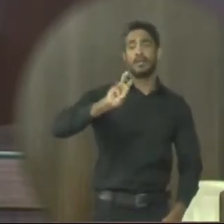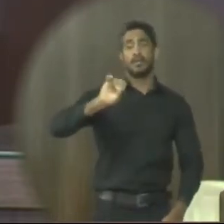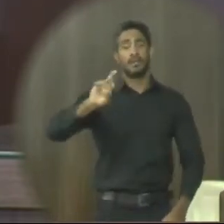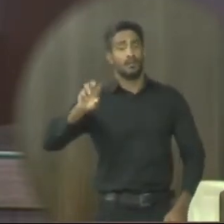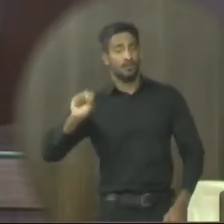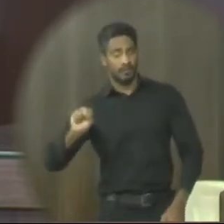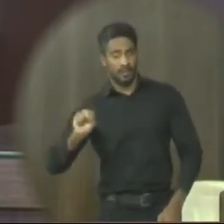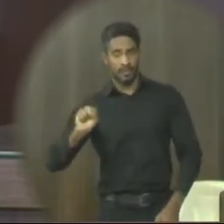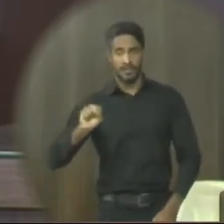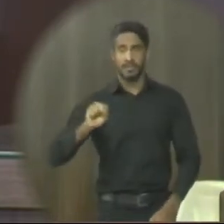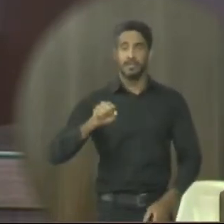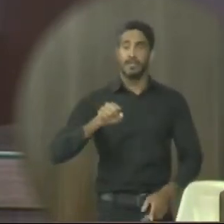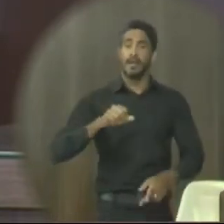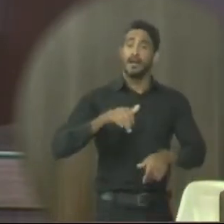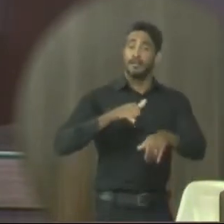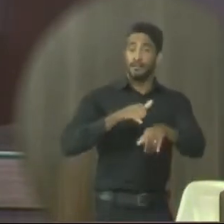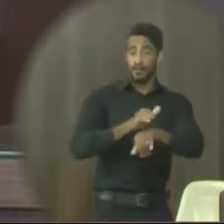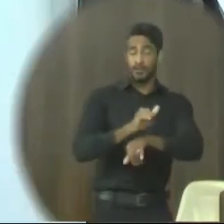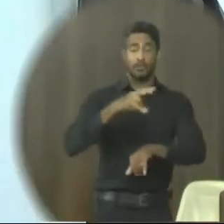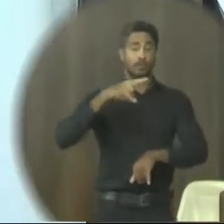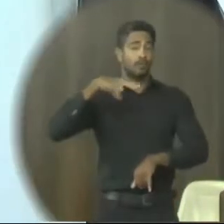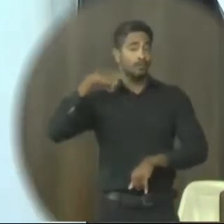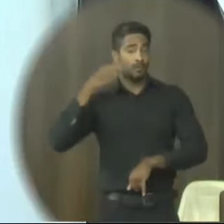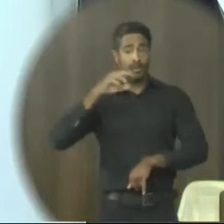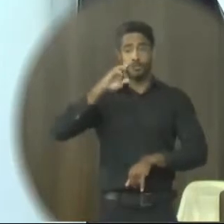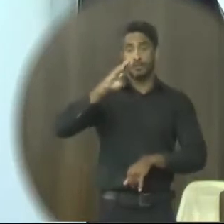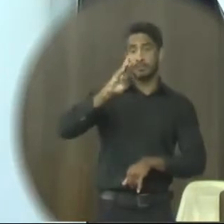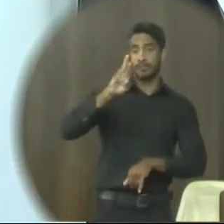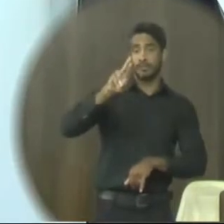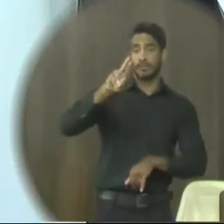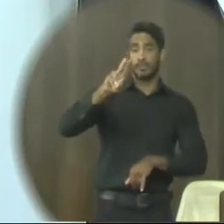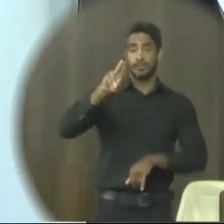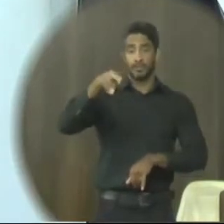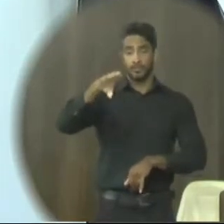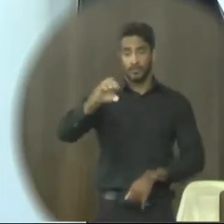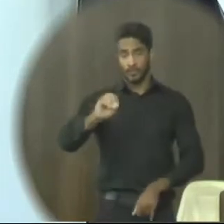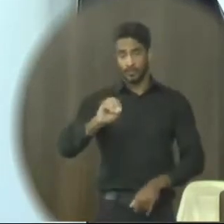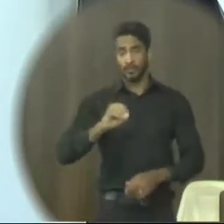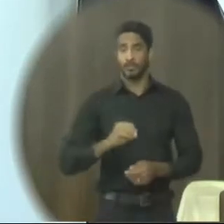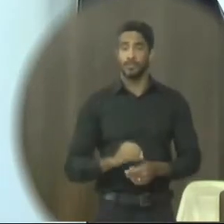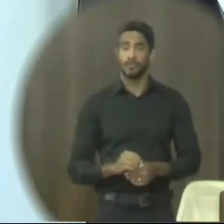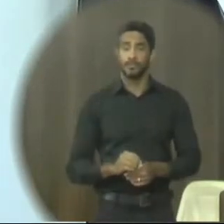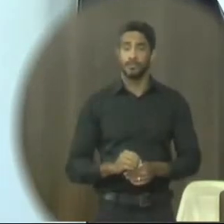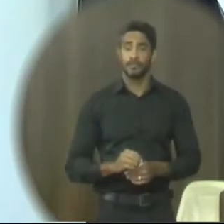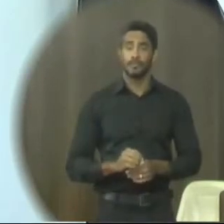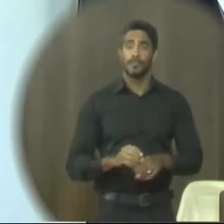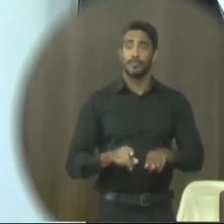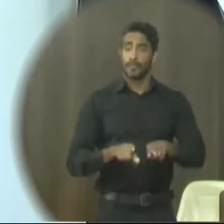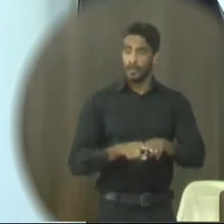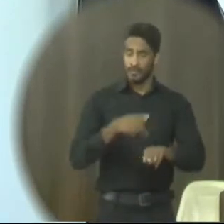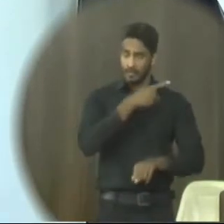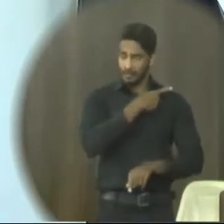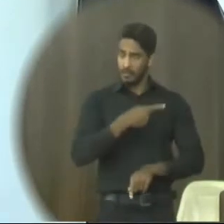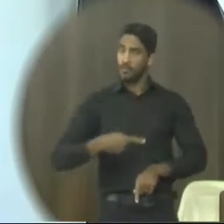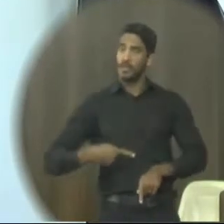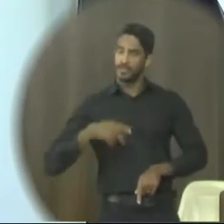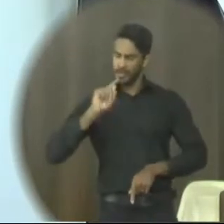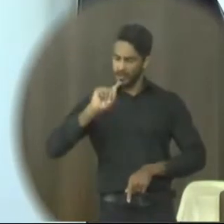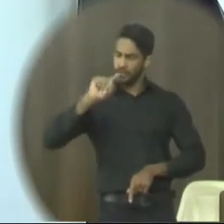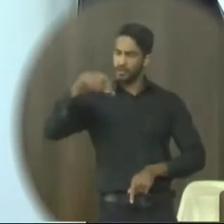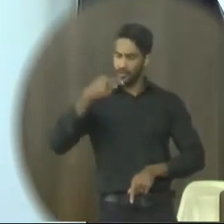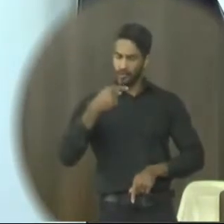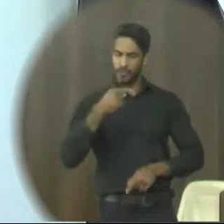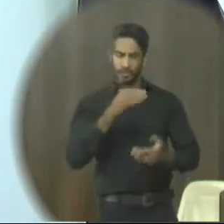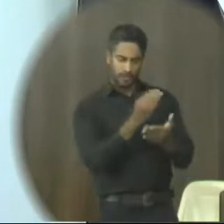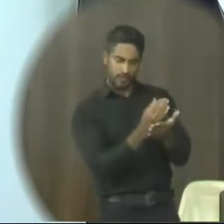Lopes. Ausente, o vereador Bruno Henrique Oliveira Mendes. E o senhor presidente, após a chamada,